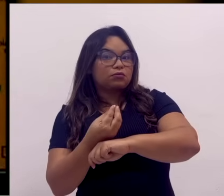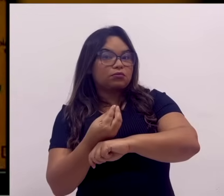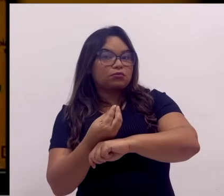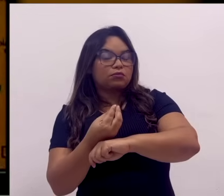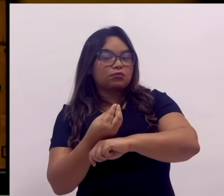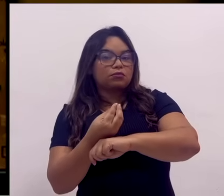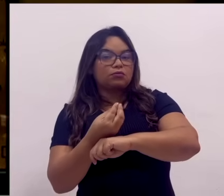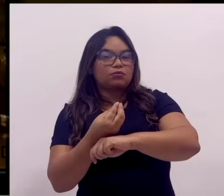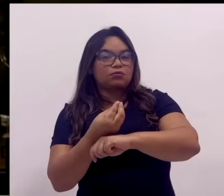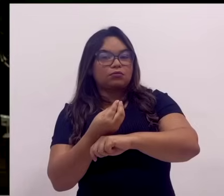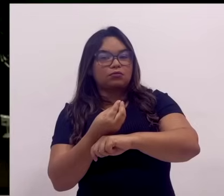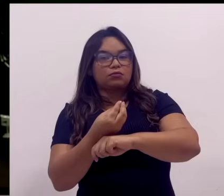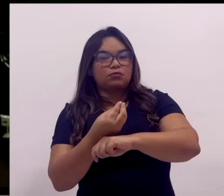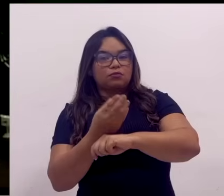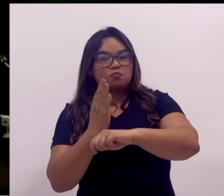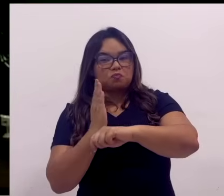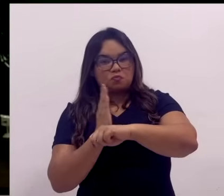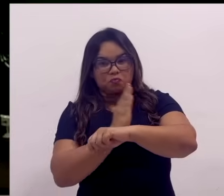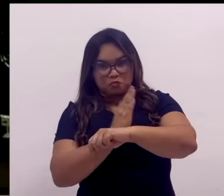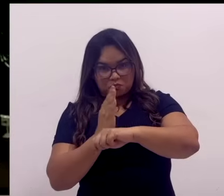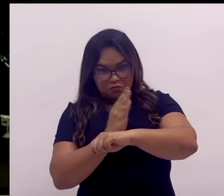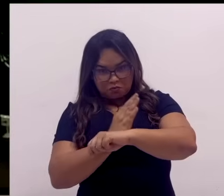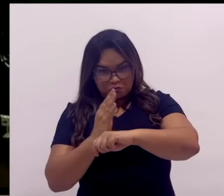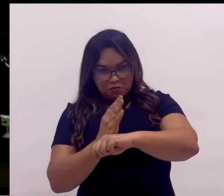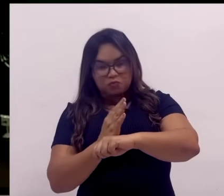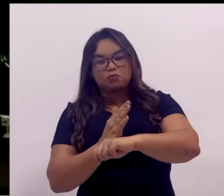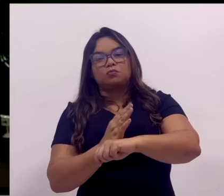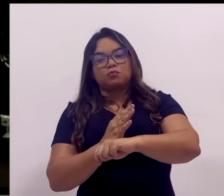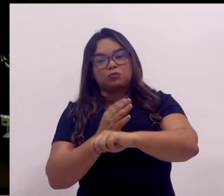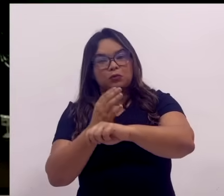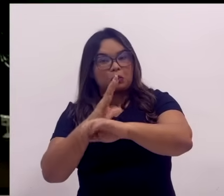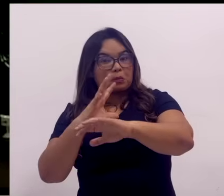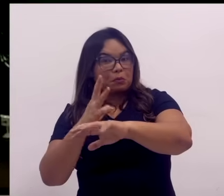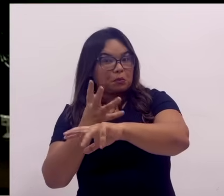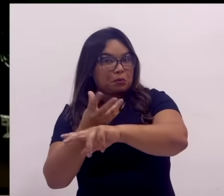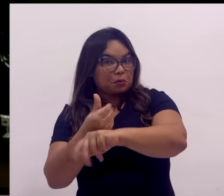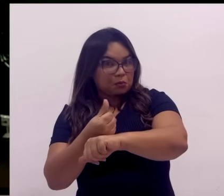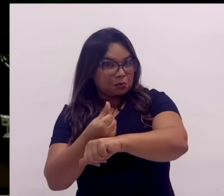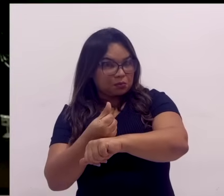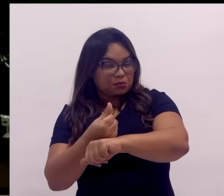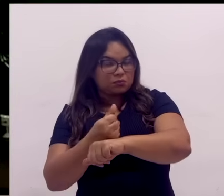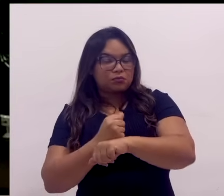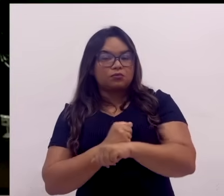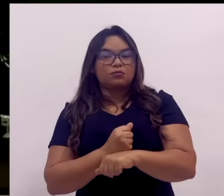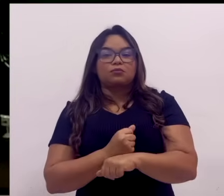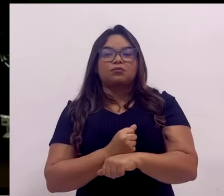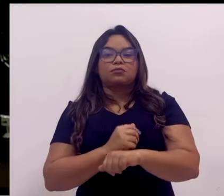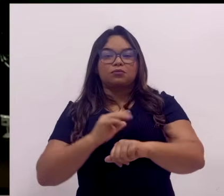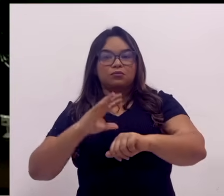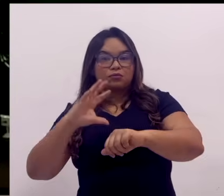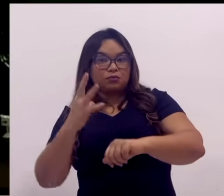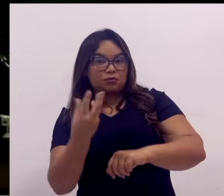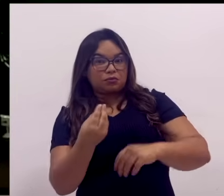Laodiceia. Não é surpreendente que esta sequência seja a que está aqui mencionada?